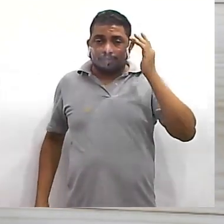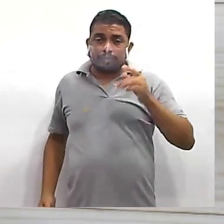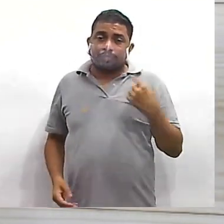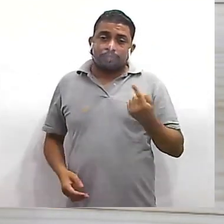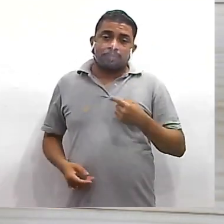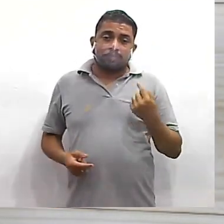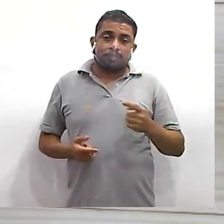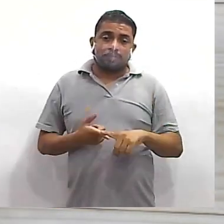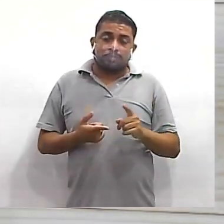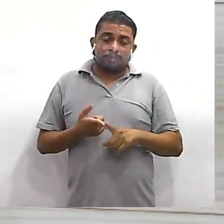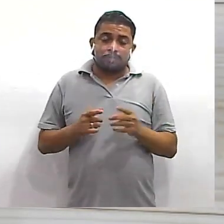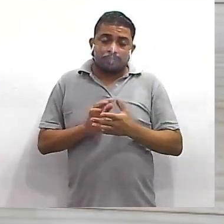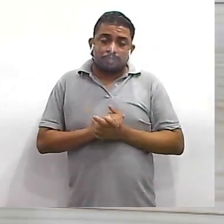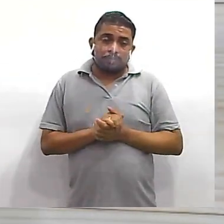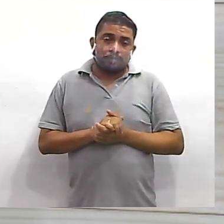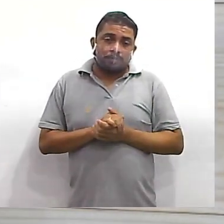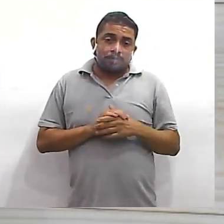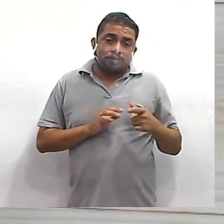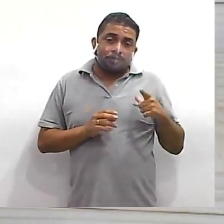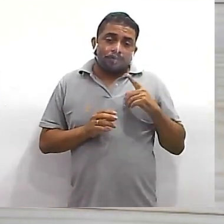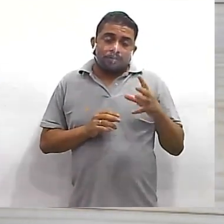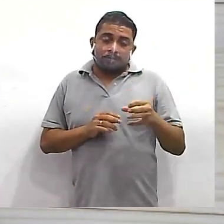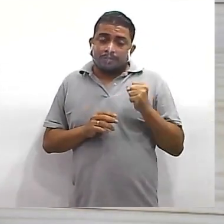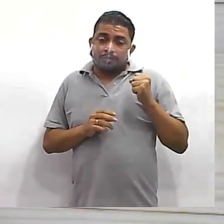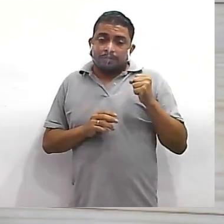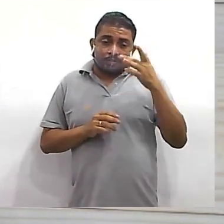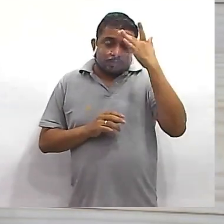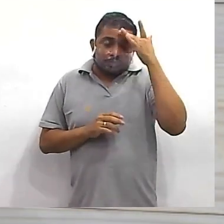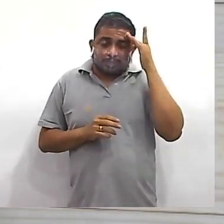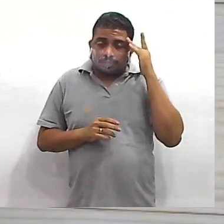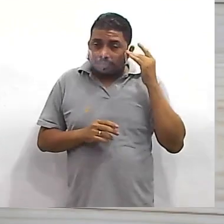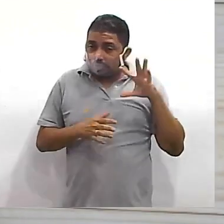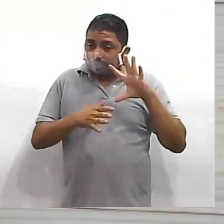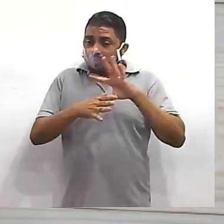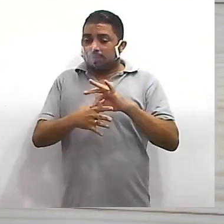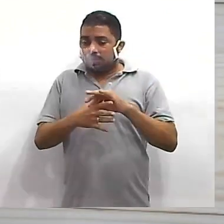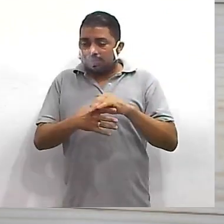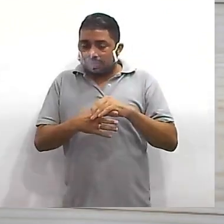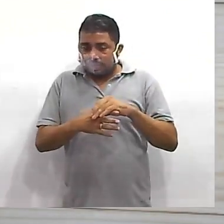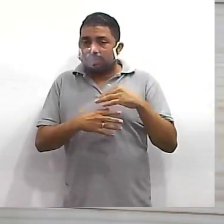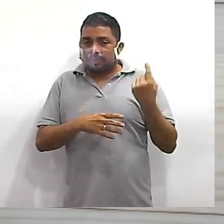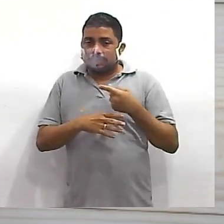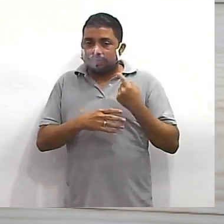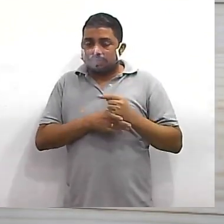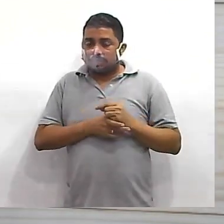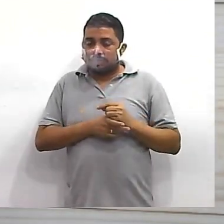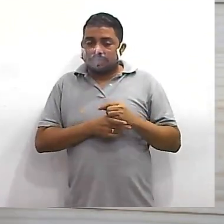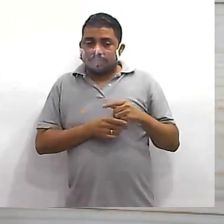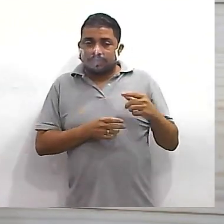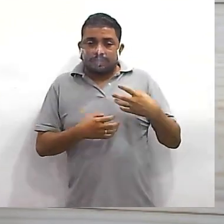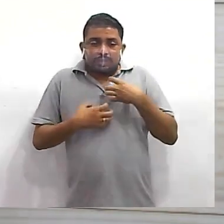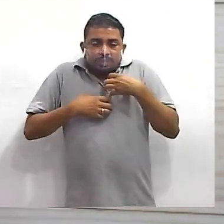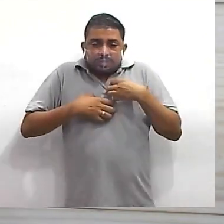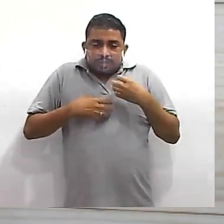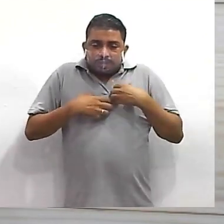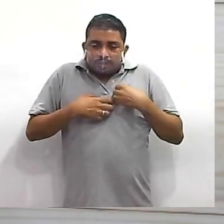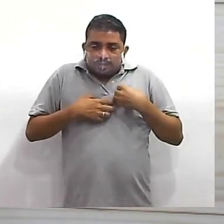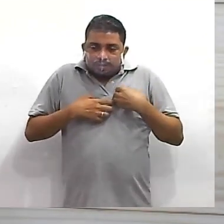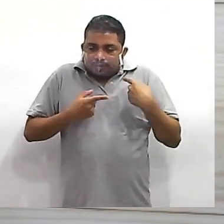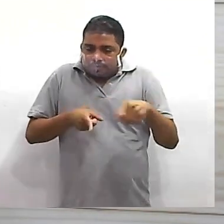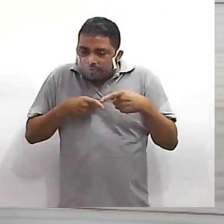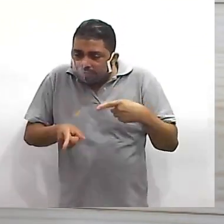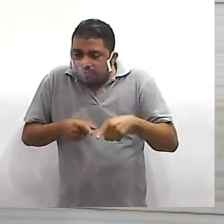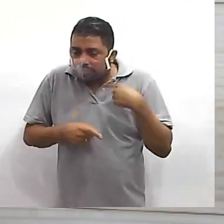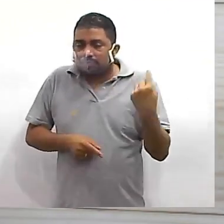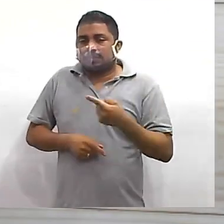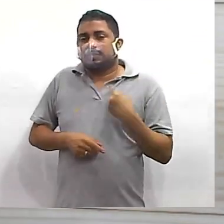vida. Nós tocamos as pessoas e as pessoas nos tocam, no sentido de nos afetar profundamente, intimamente.